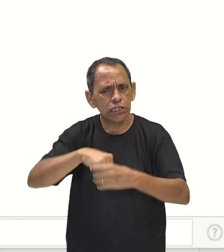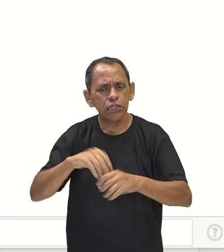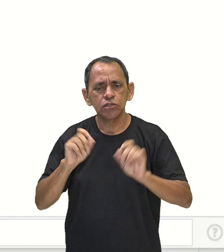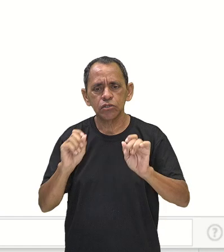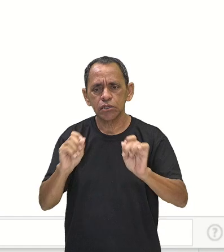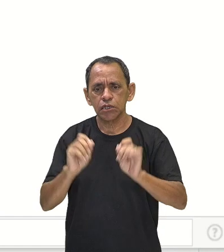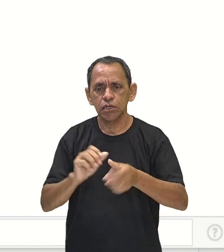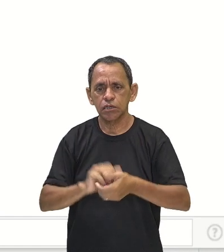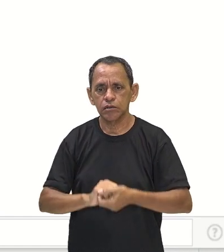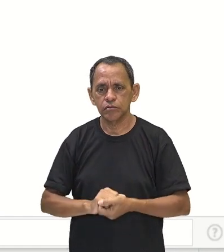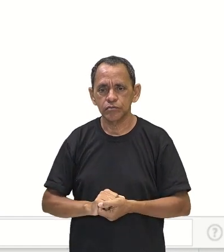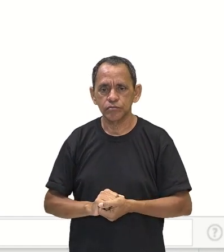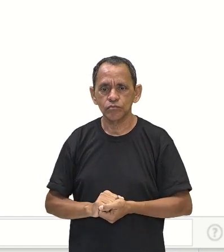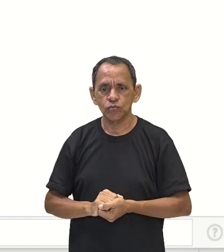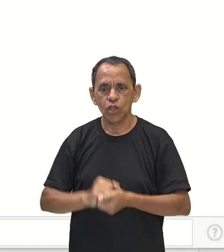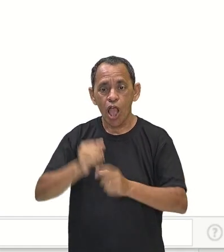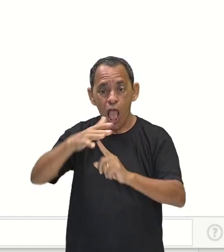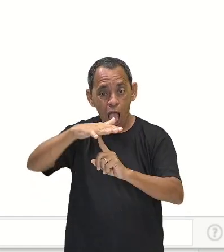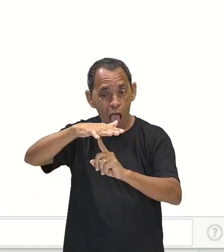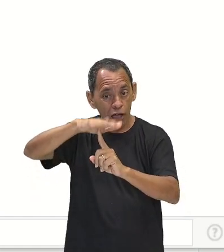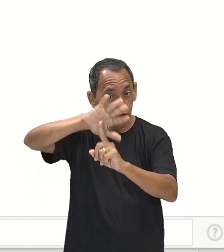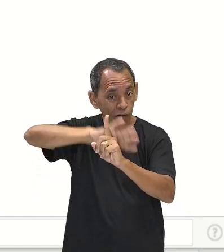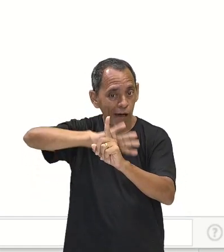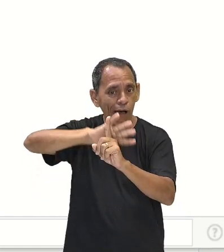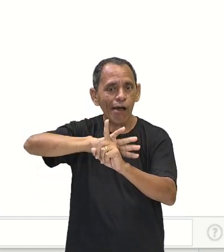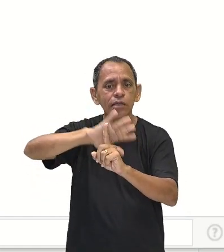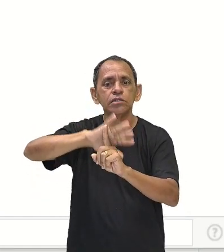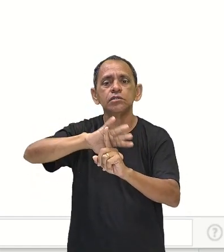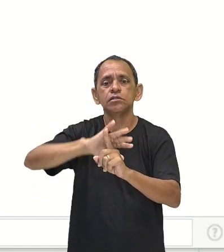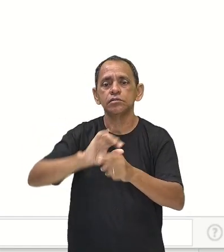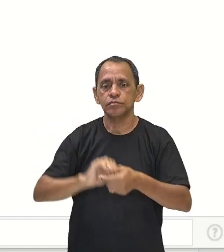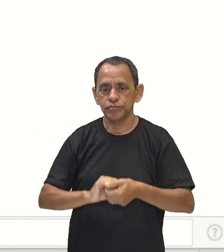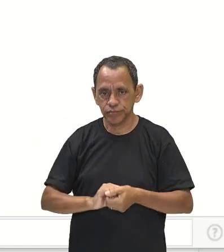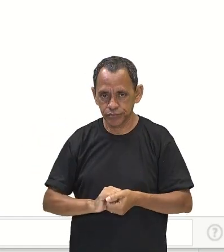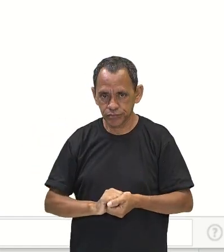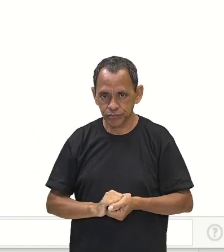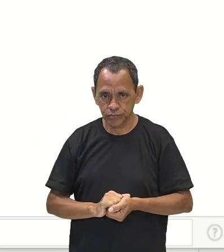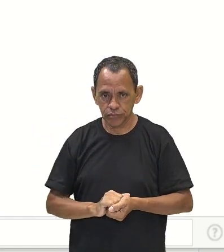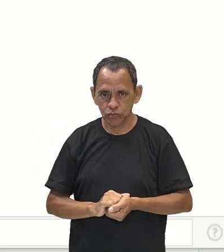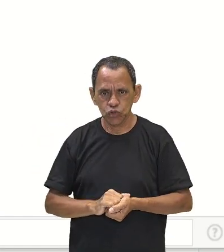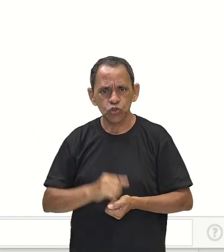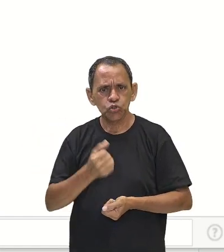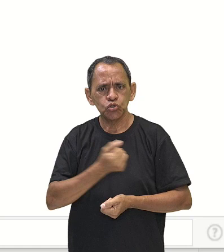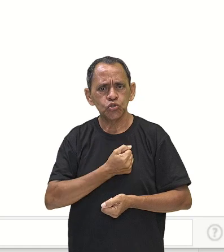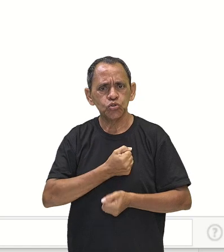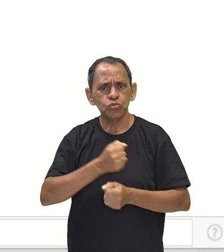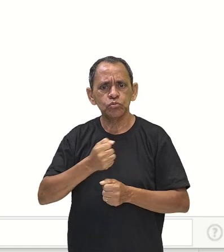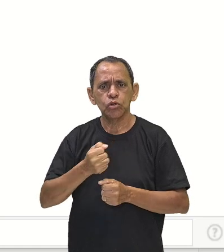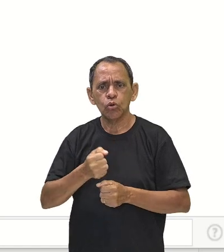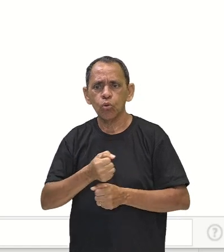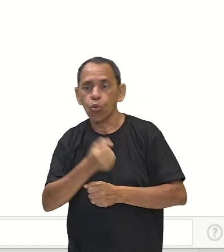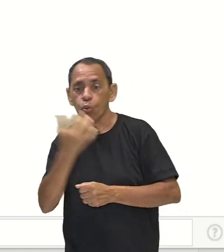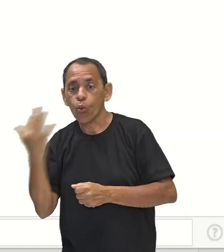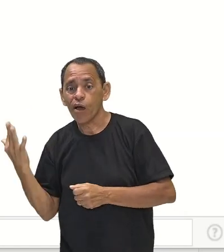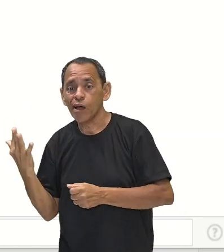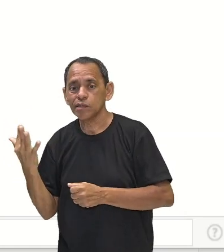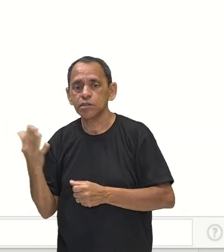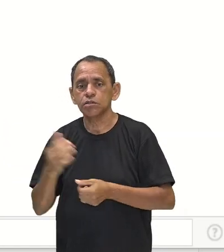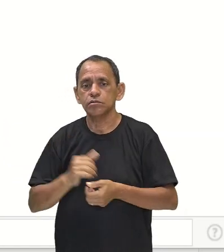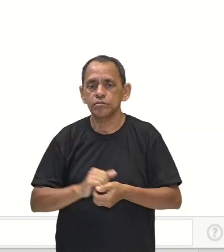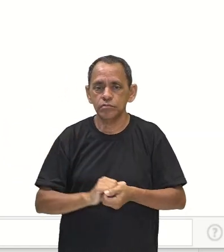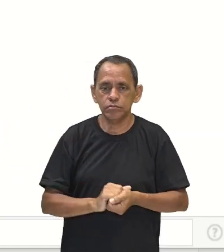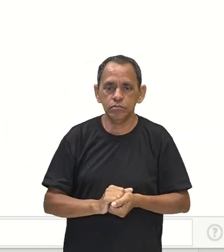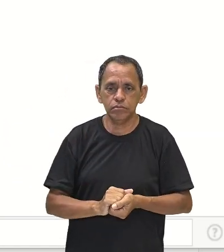nossas faces aqui pentagonais. Agora, qual é o número de faces que ele vai possuir? O nome já vai dando a